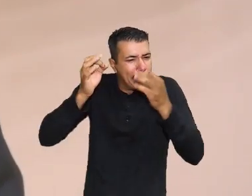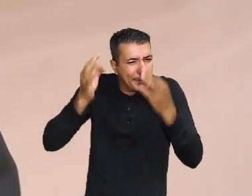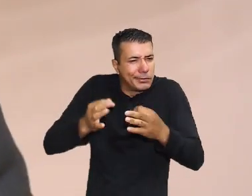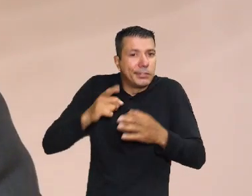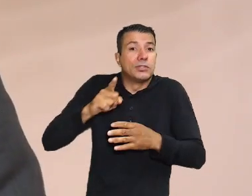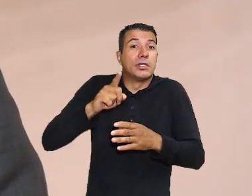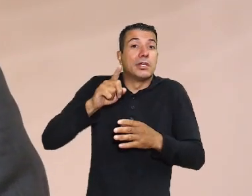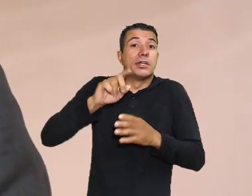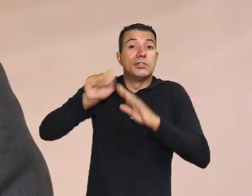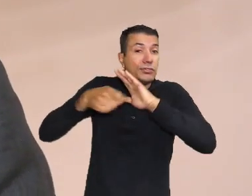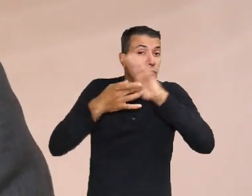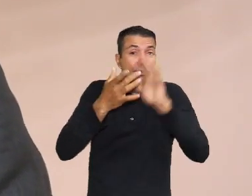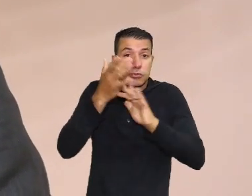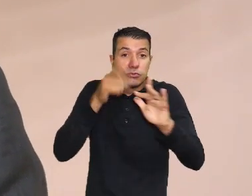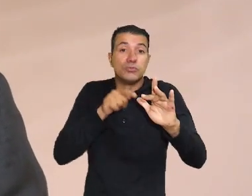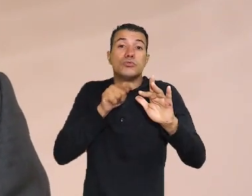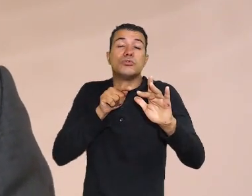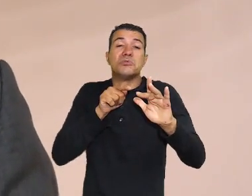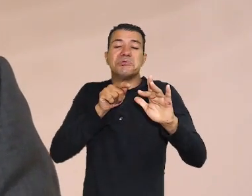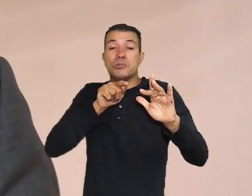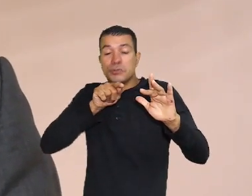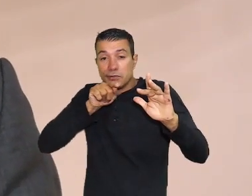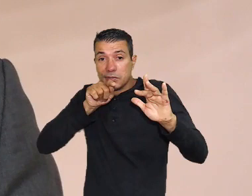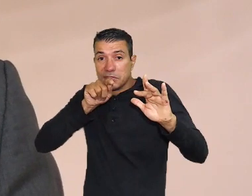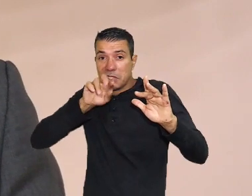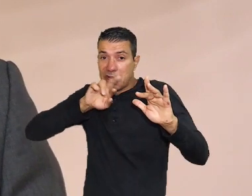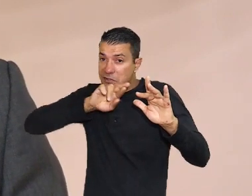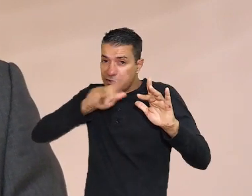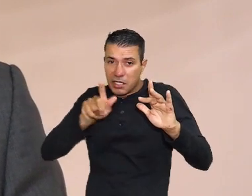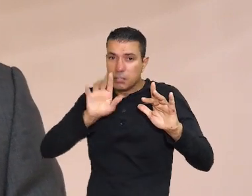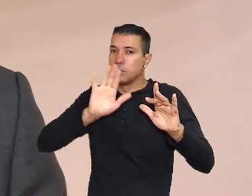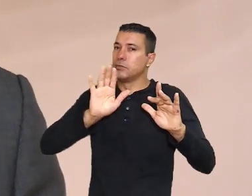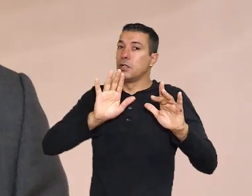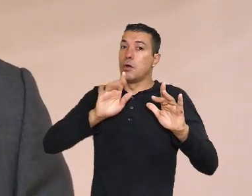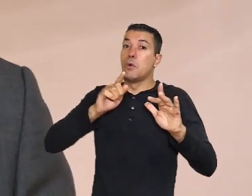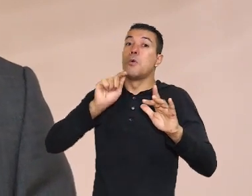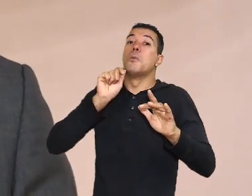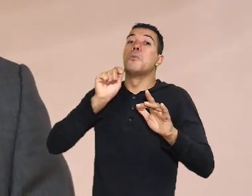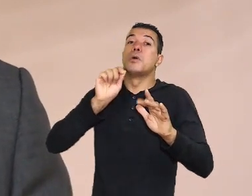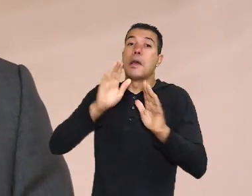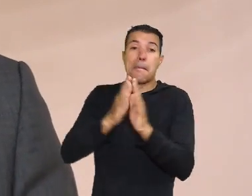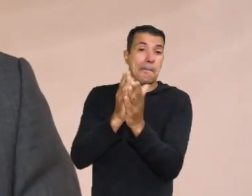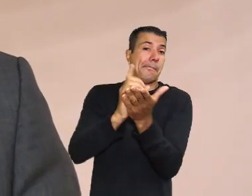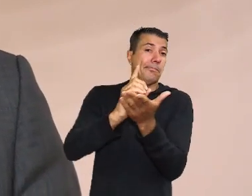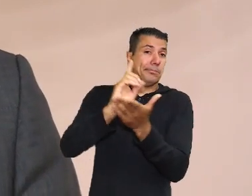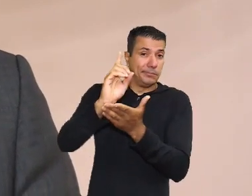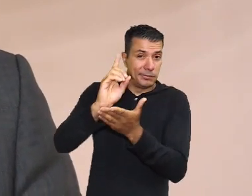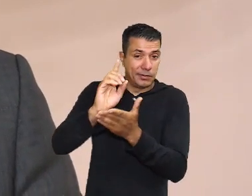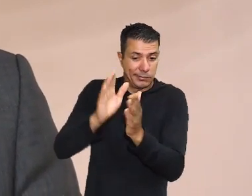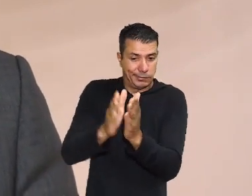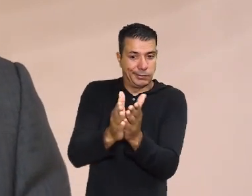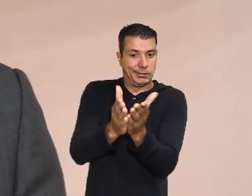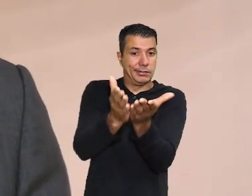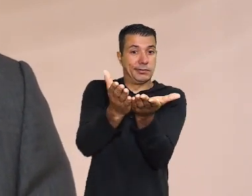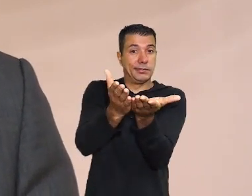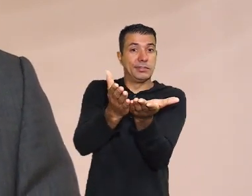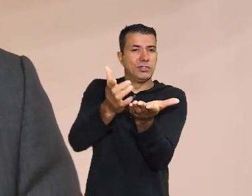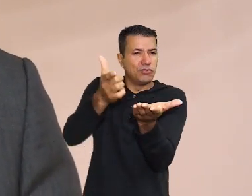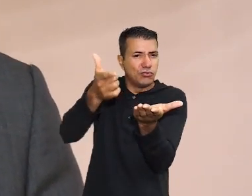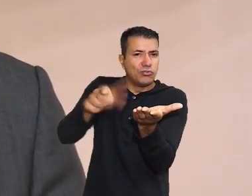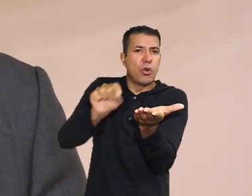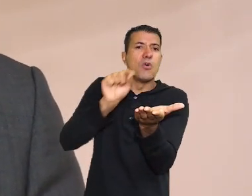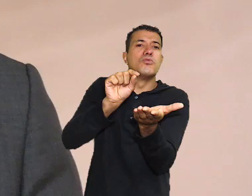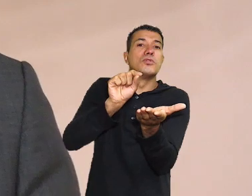nome de Jesus, que nessa noite não vai ser diferente, porque o livro de Deus, a palavra de Deus será aberta. E, mais uma